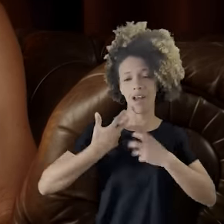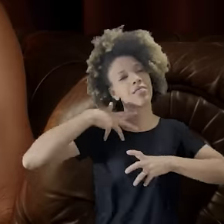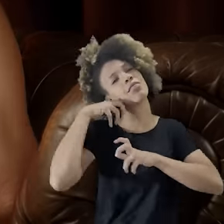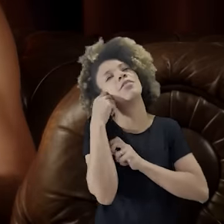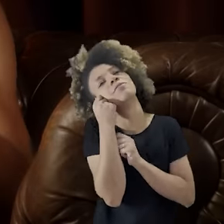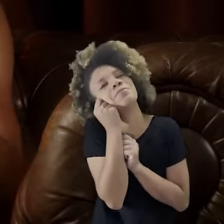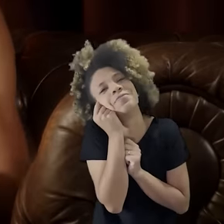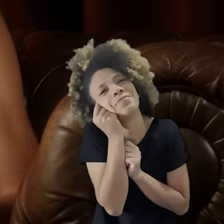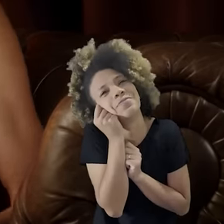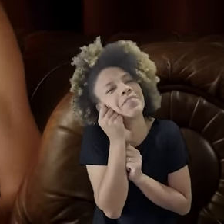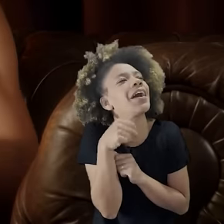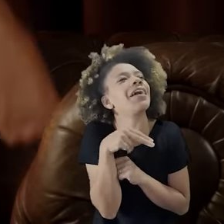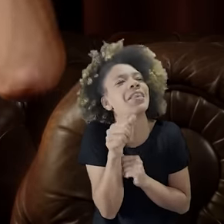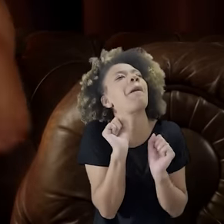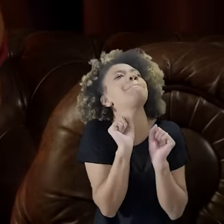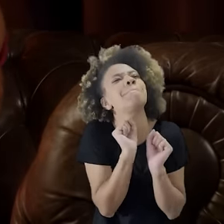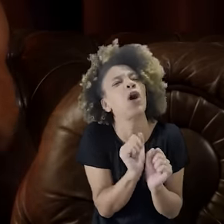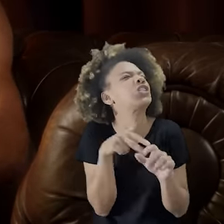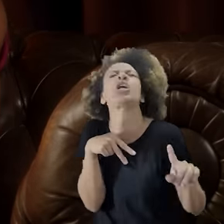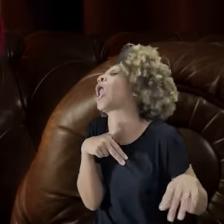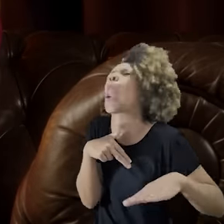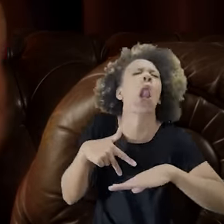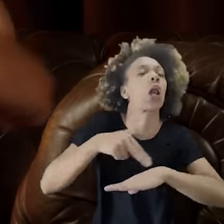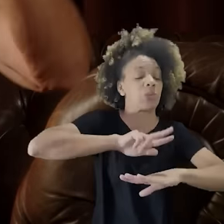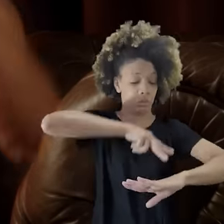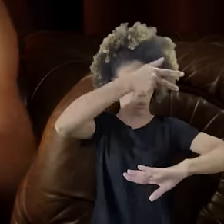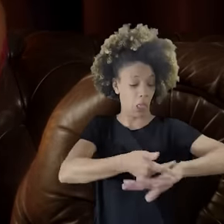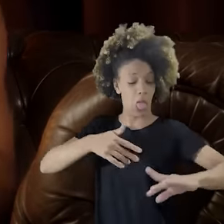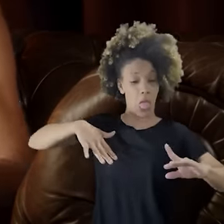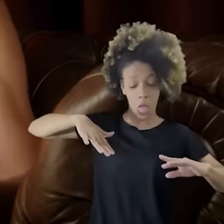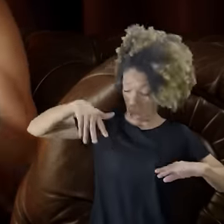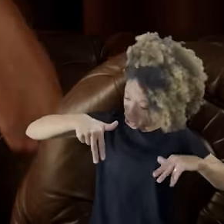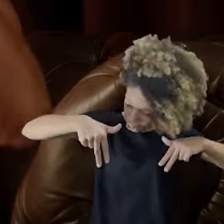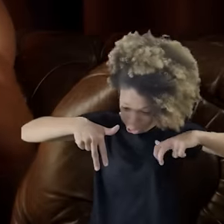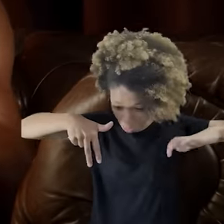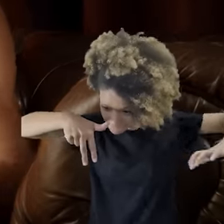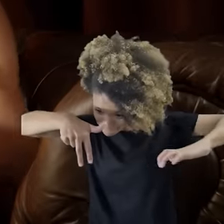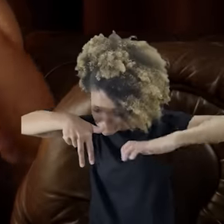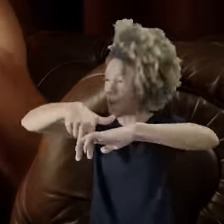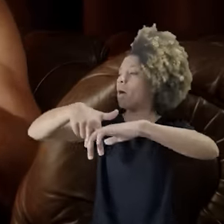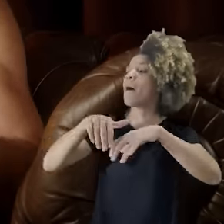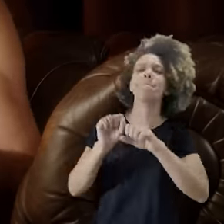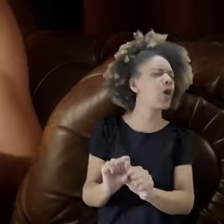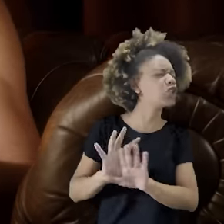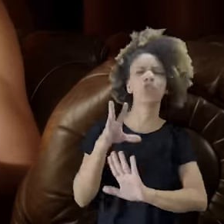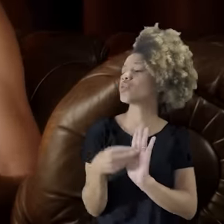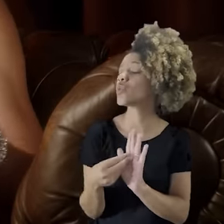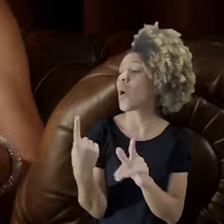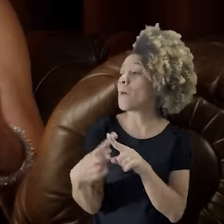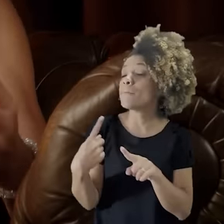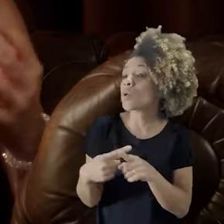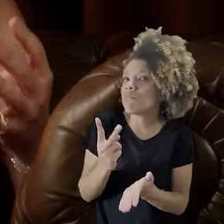deitar com o carro deitar na Rua Ana pode passar em cima vai para um lado volta passa em cima de mim porque você pode você pode tudo porque